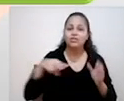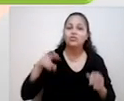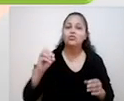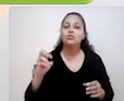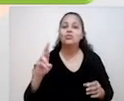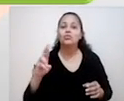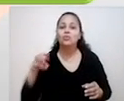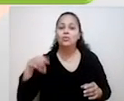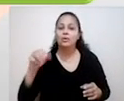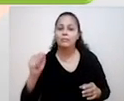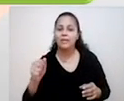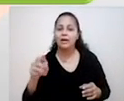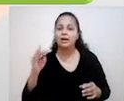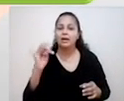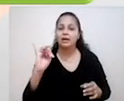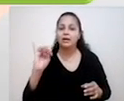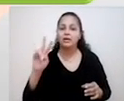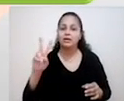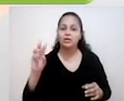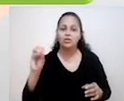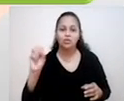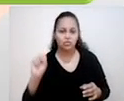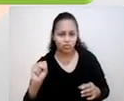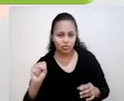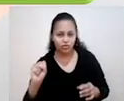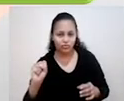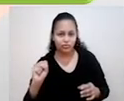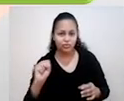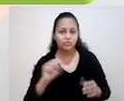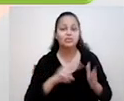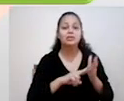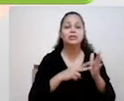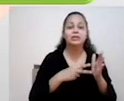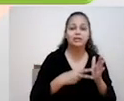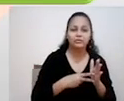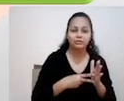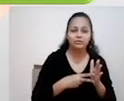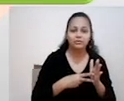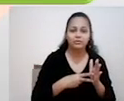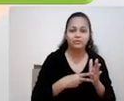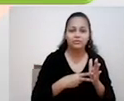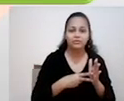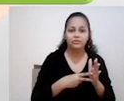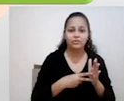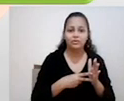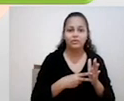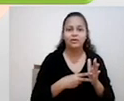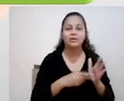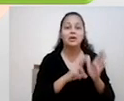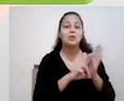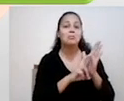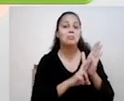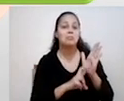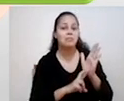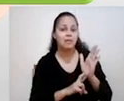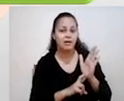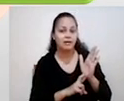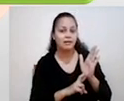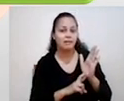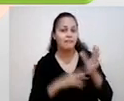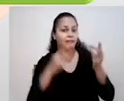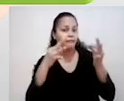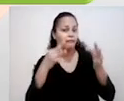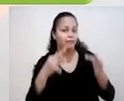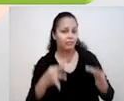são formais, certo? Existe uma formalidade. E toda vez que eu tenho um texto formal,